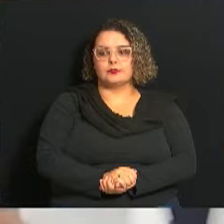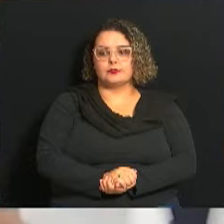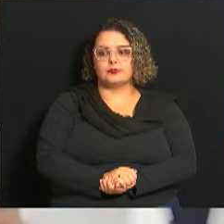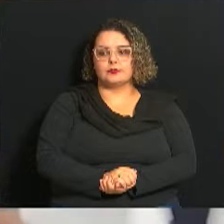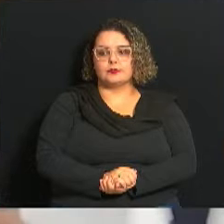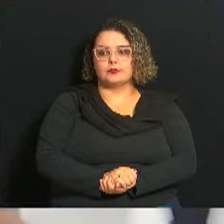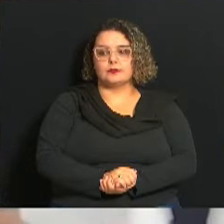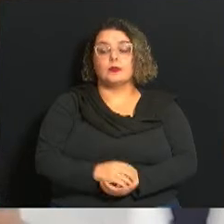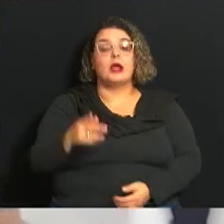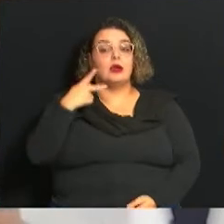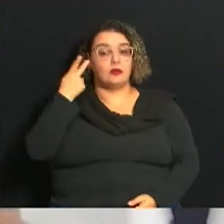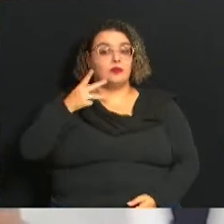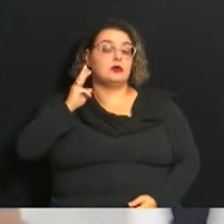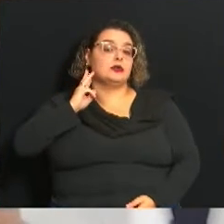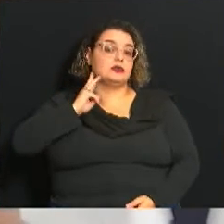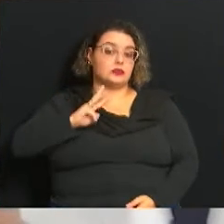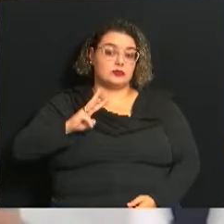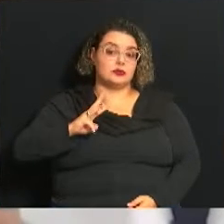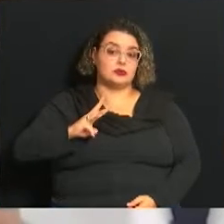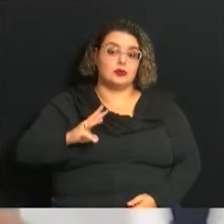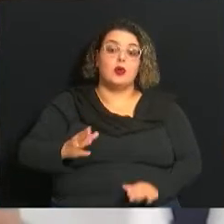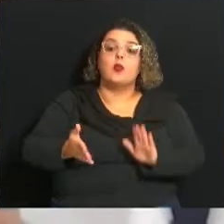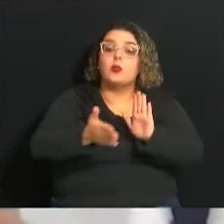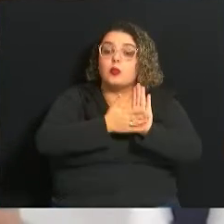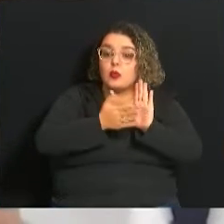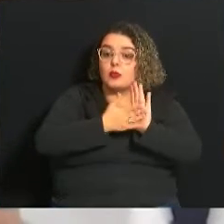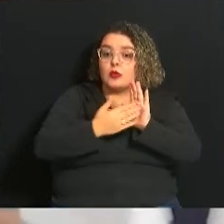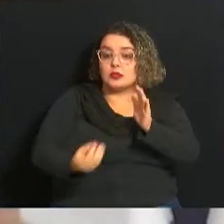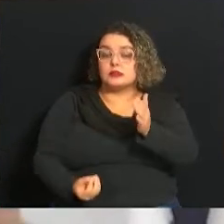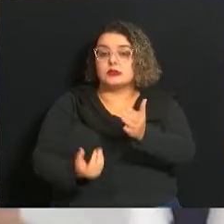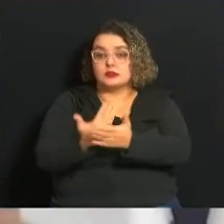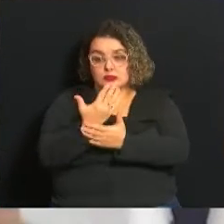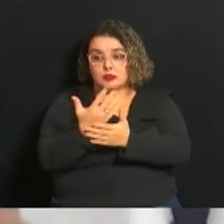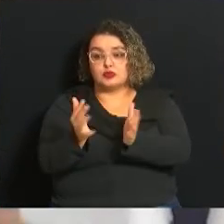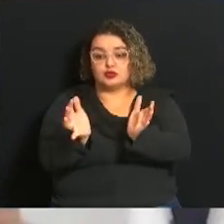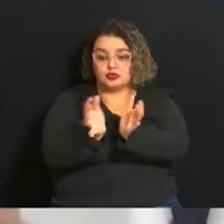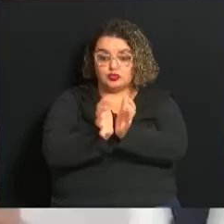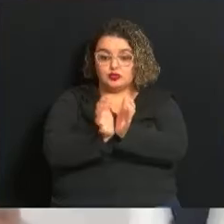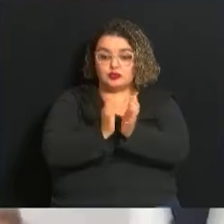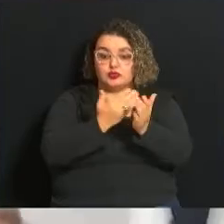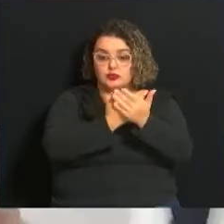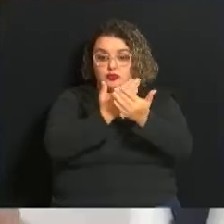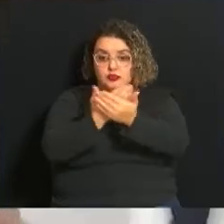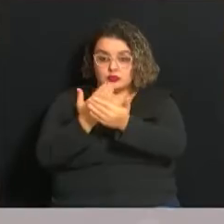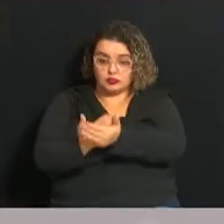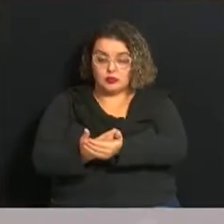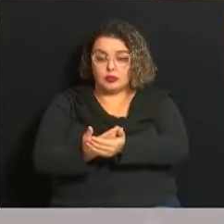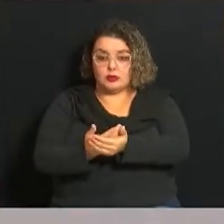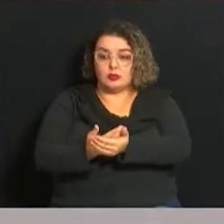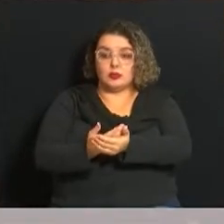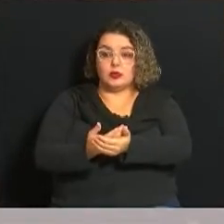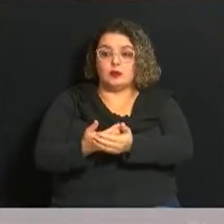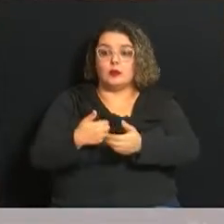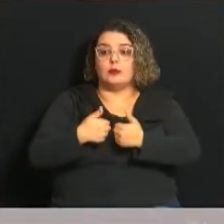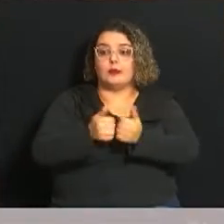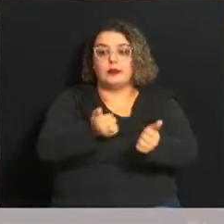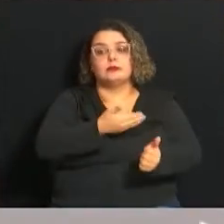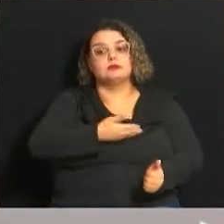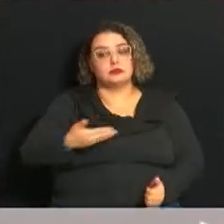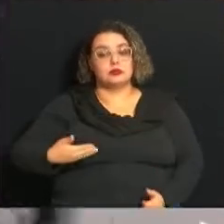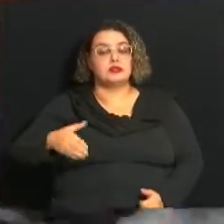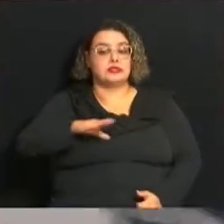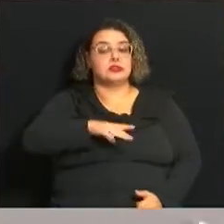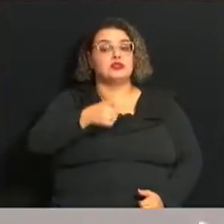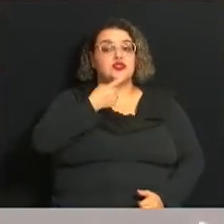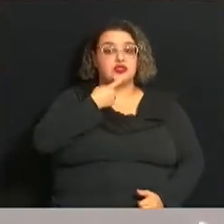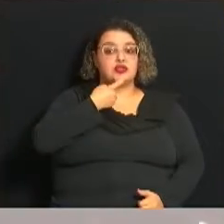O vereador Cecílio Santos propôs a criação de uma comissão de estudos sobre a operação do transporte público de Campinas.